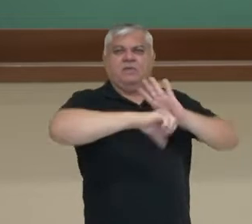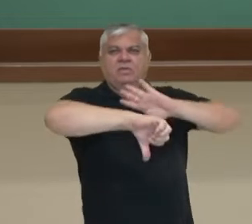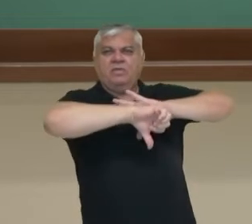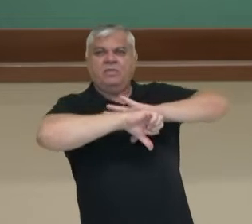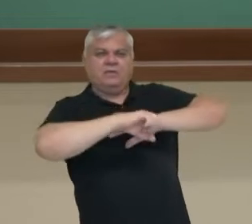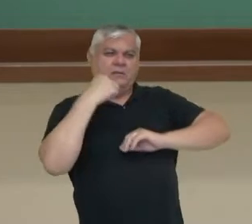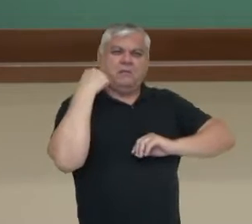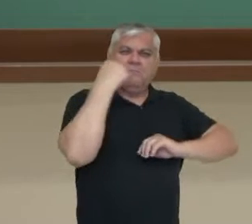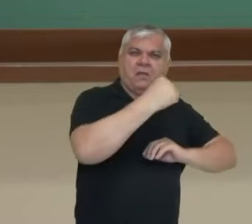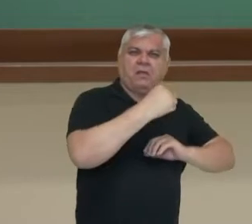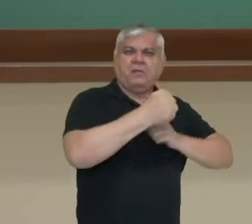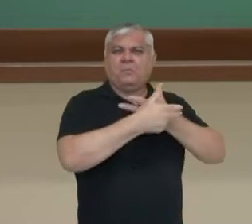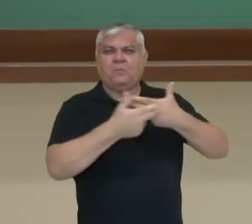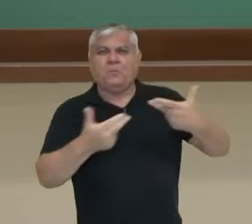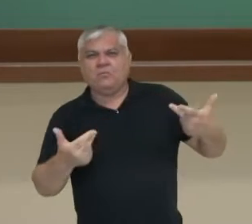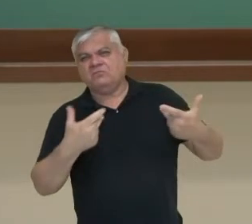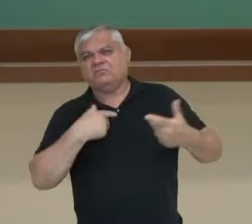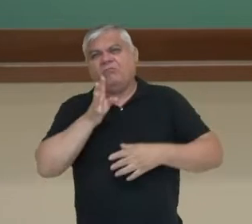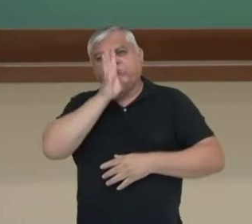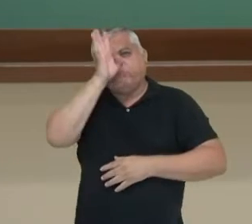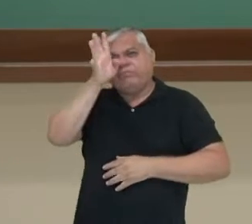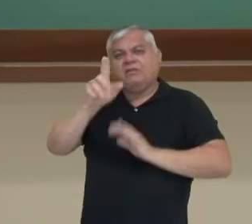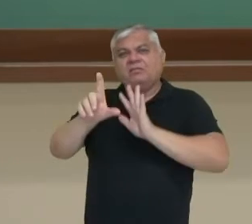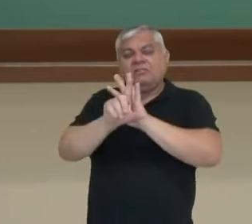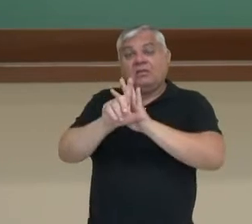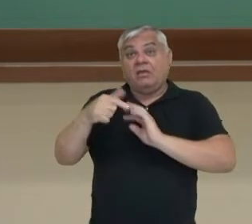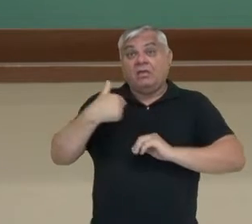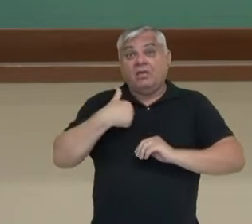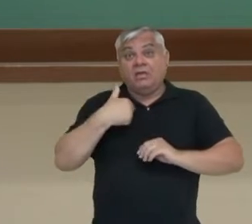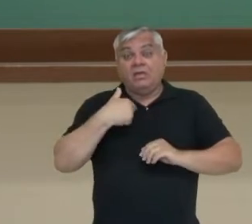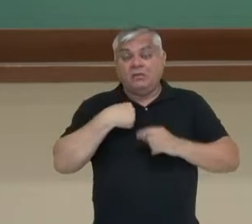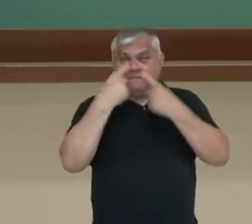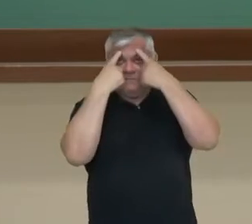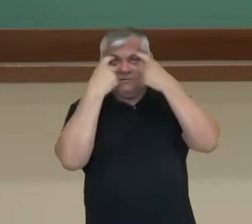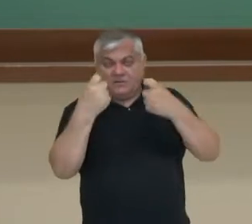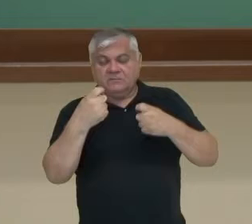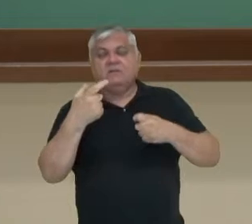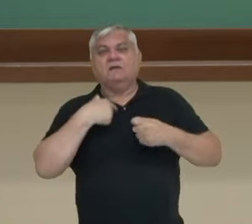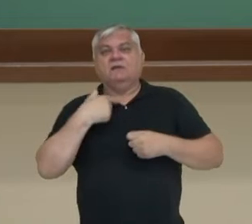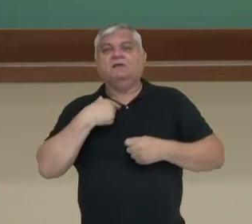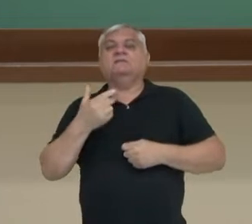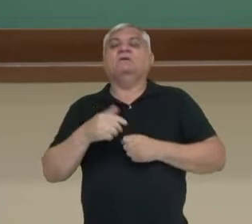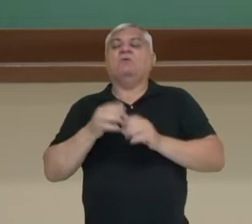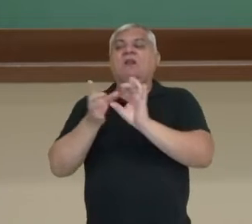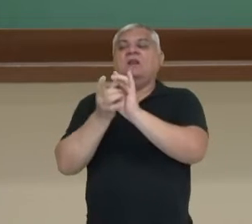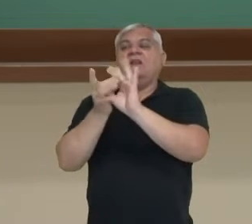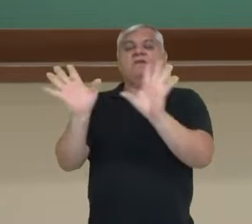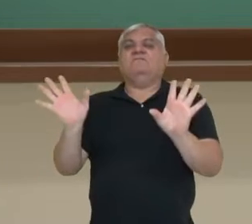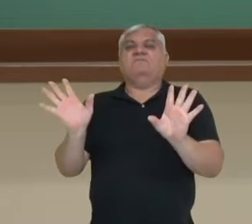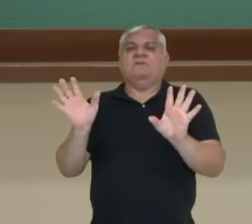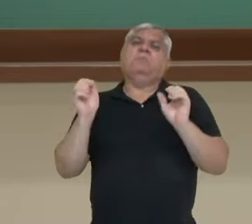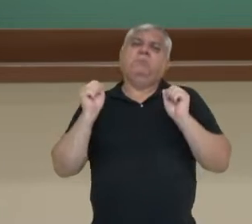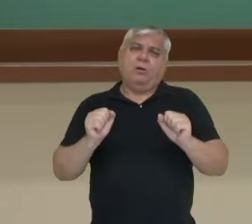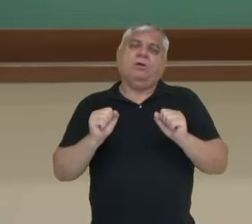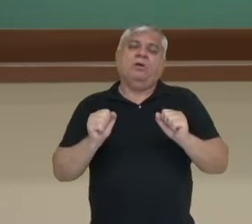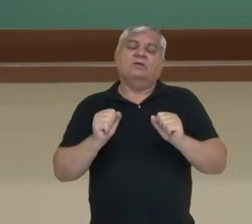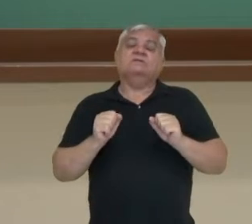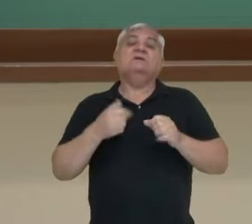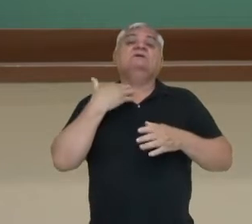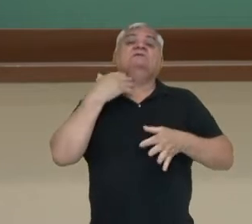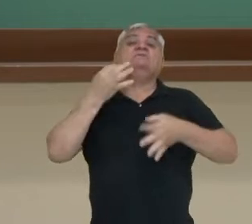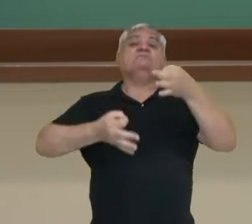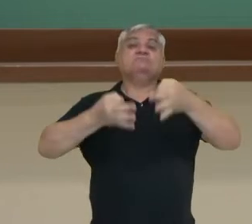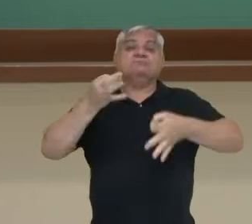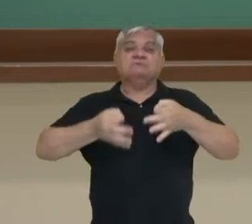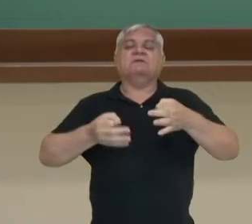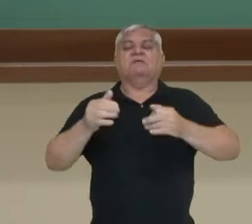você possa ser mais um risco para a sociedade, você responder o processo em liberdade. A justiça abrir